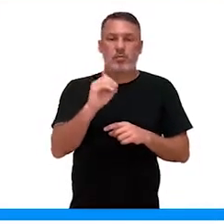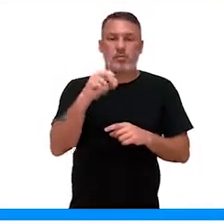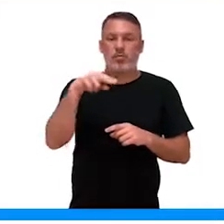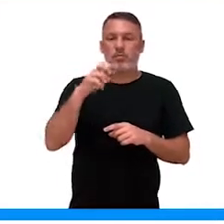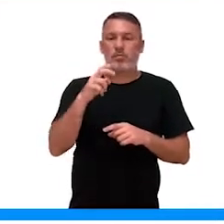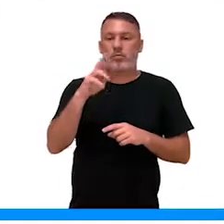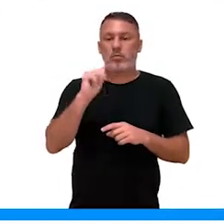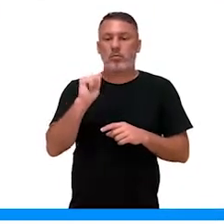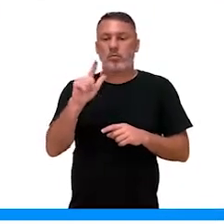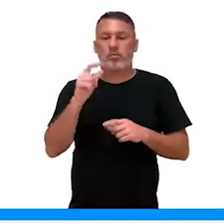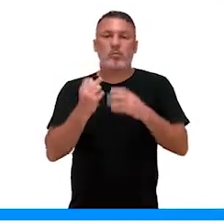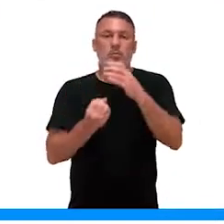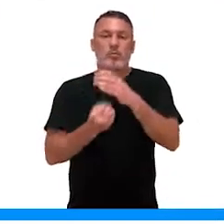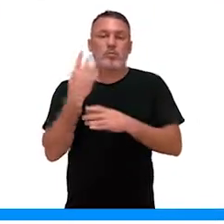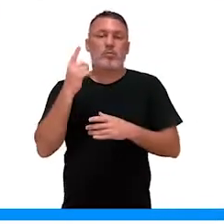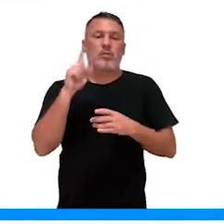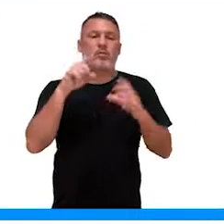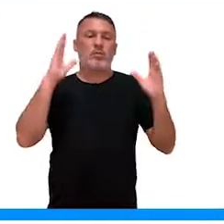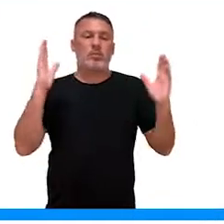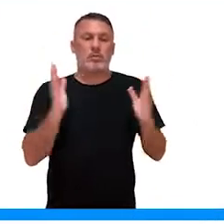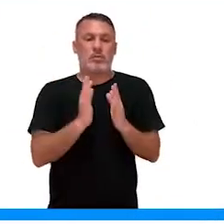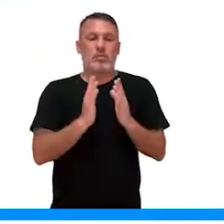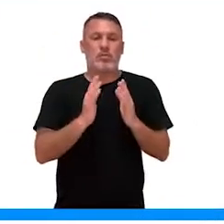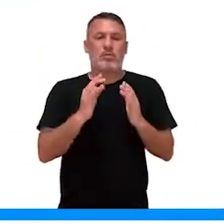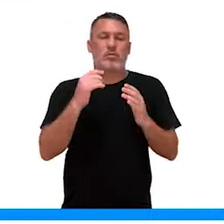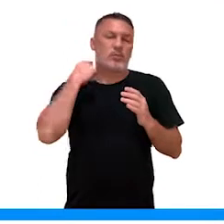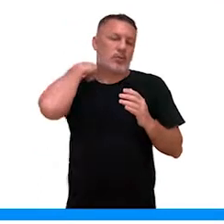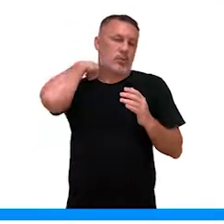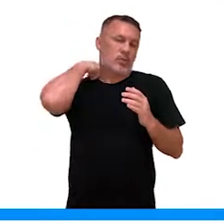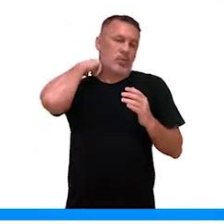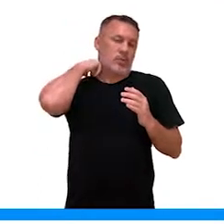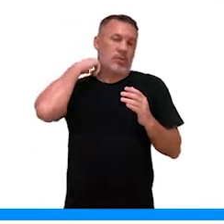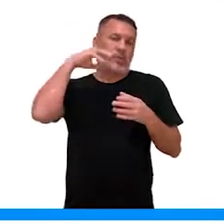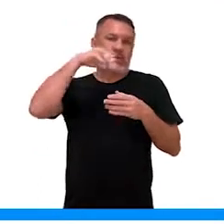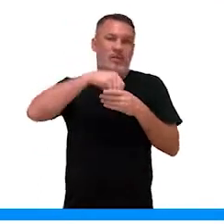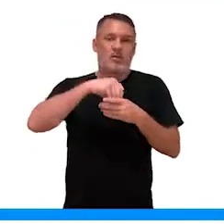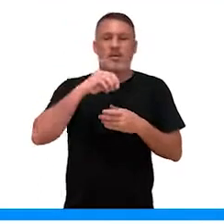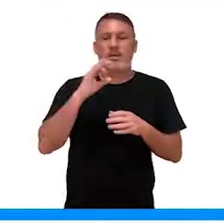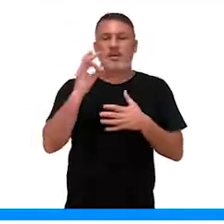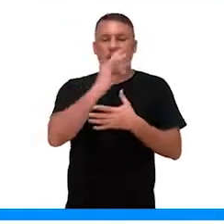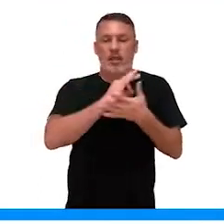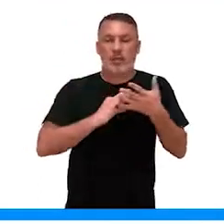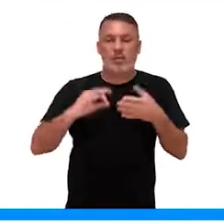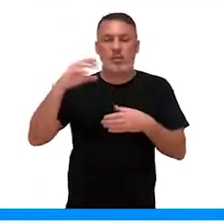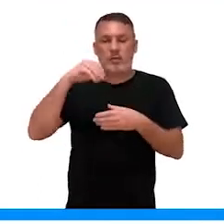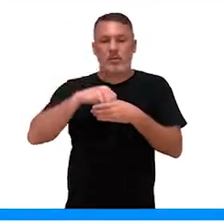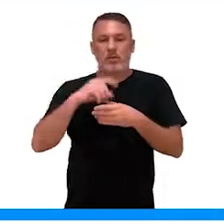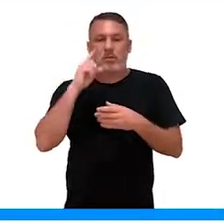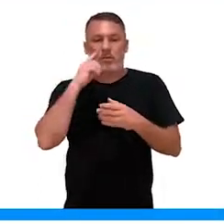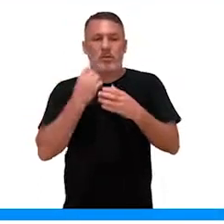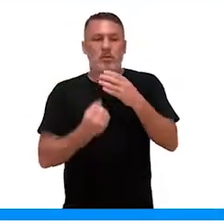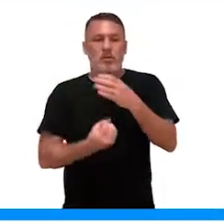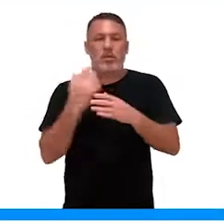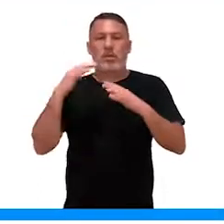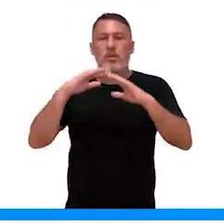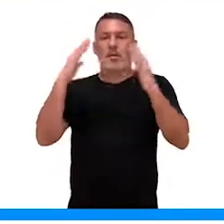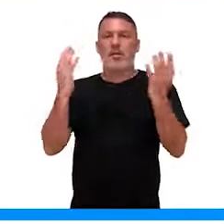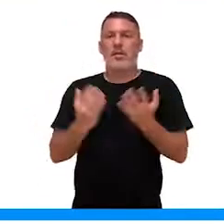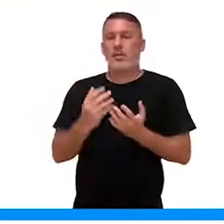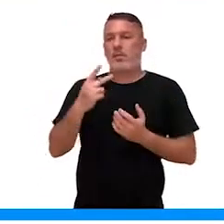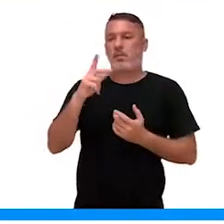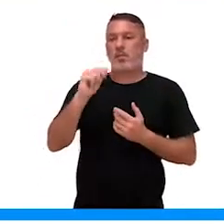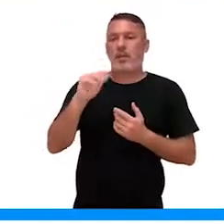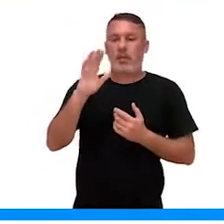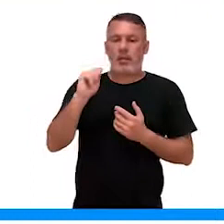a partir do achatamento de células que estavam ali. Olha lá, forma-se uma placa neural lá em cima.